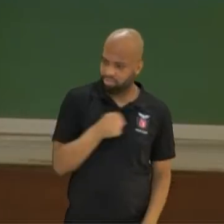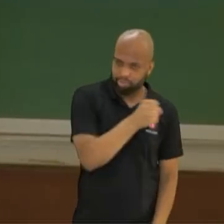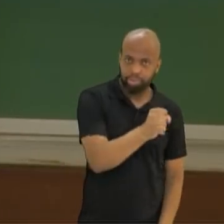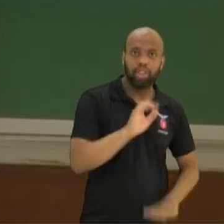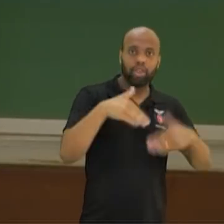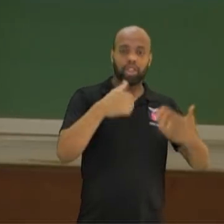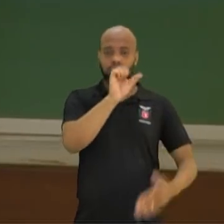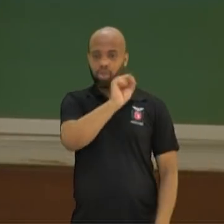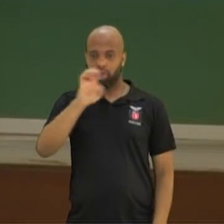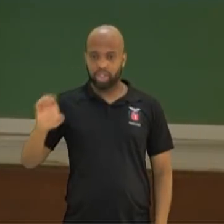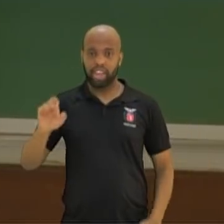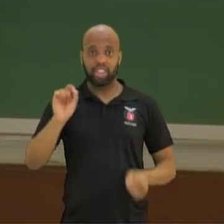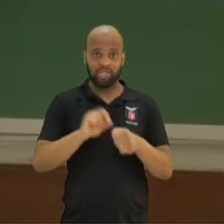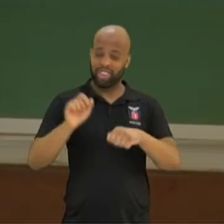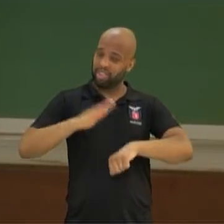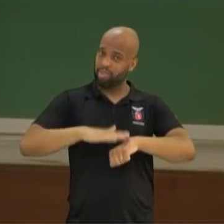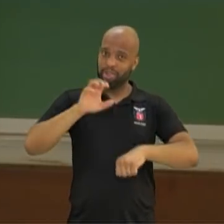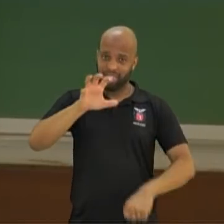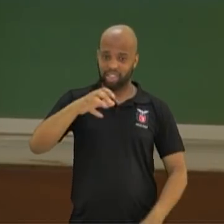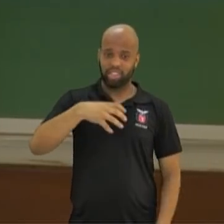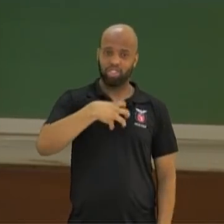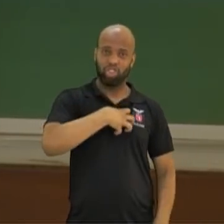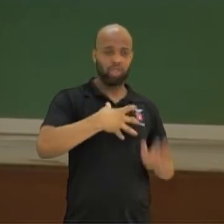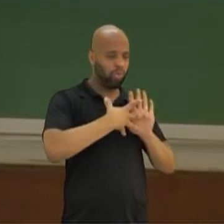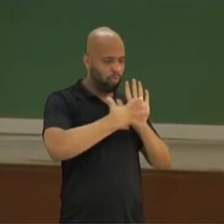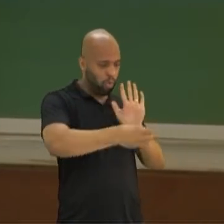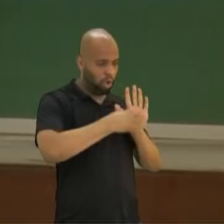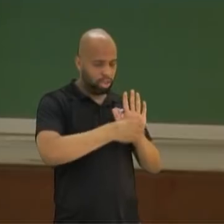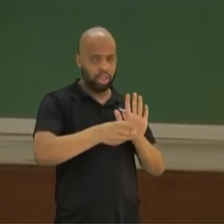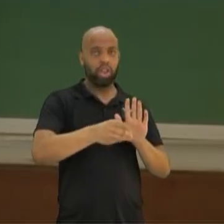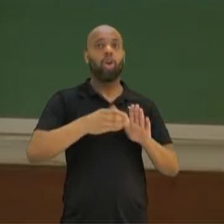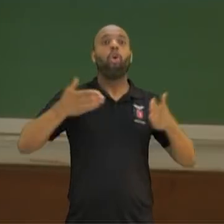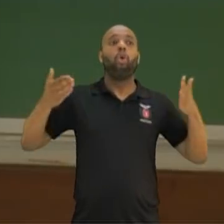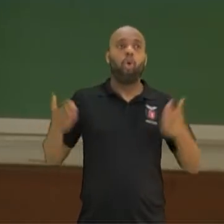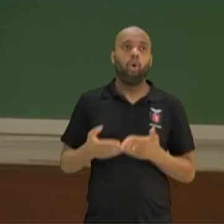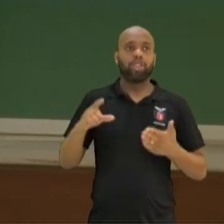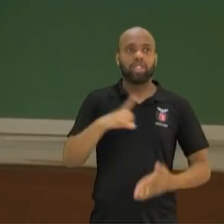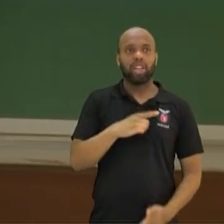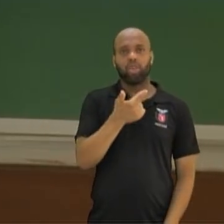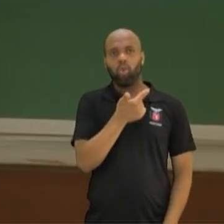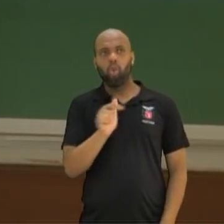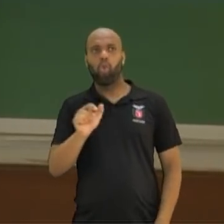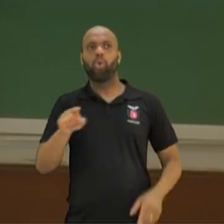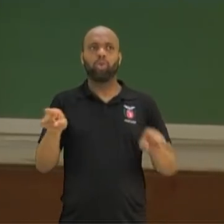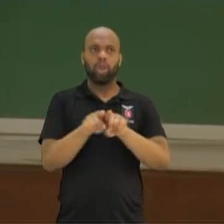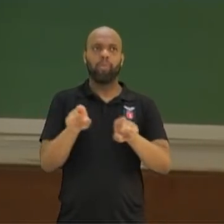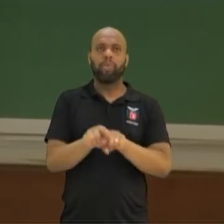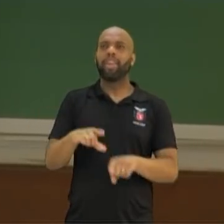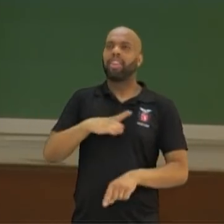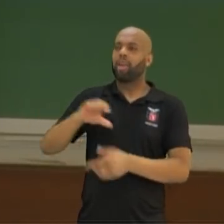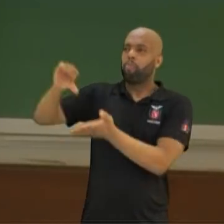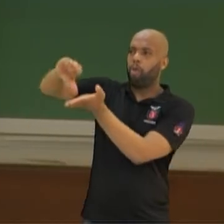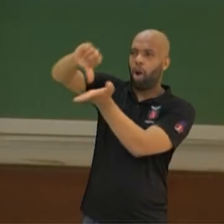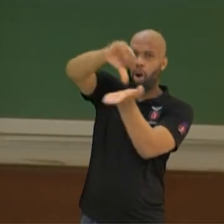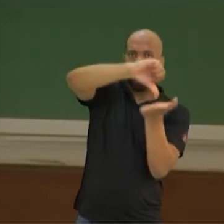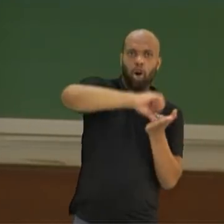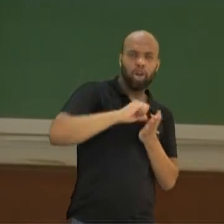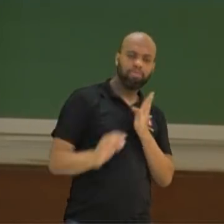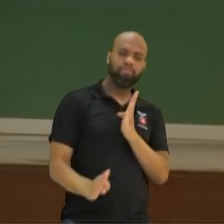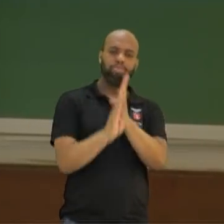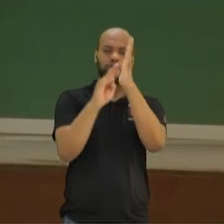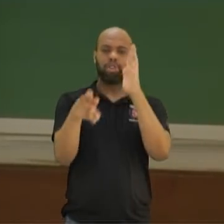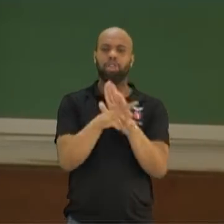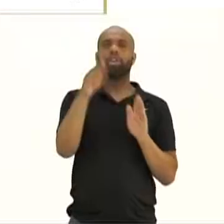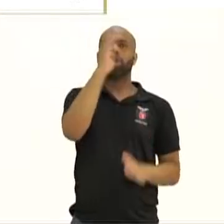sudeste, foi a que mais concretizou esse modelo inicialmente. Hoje já temos vários polos identificados pelo